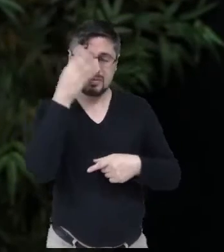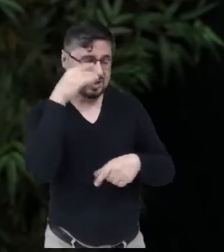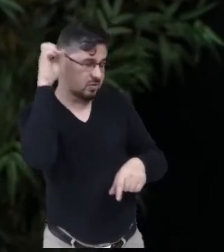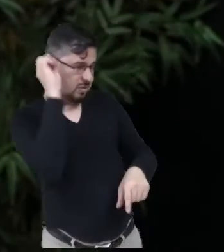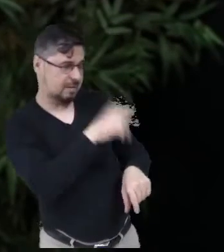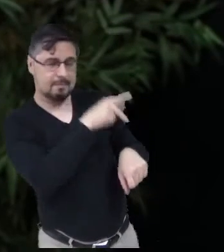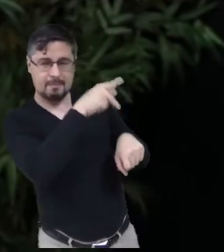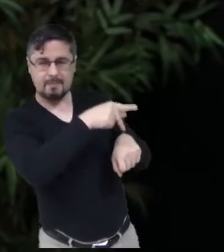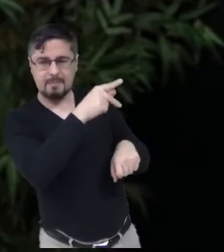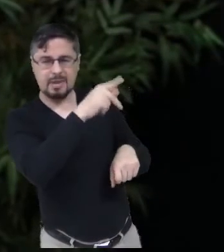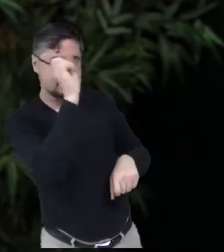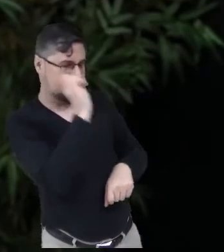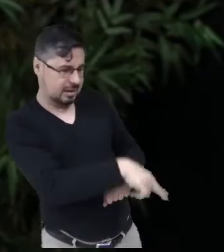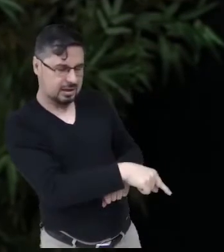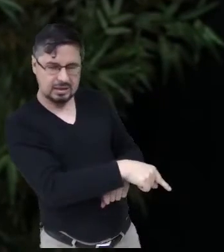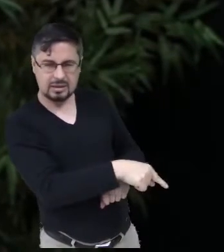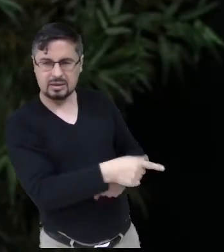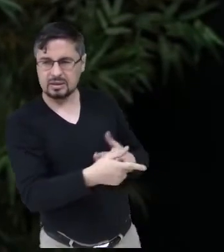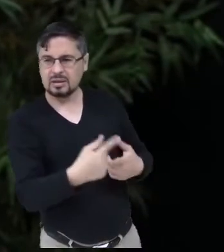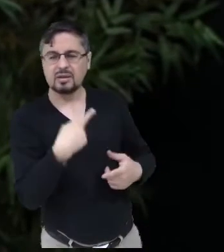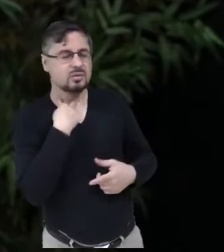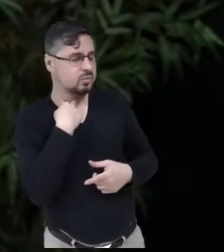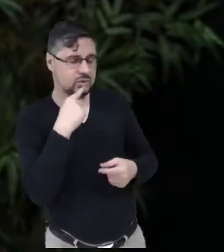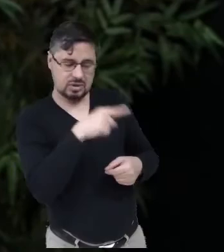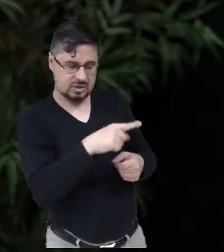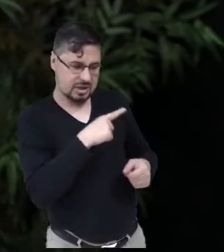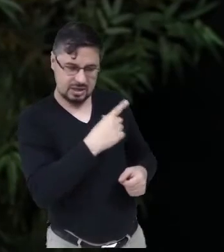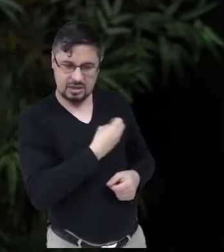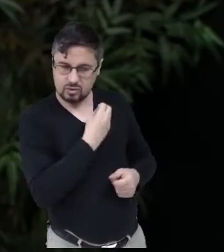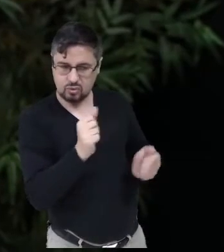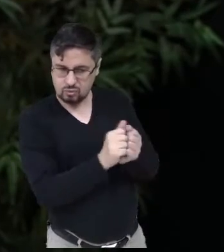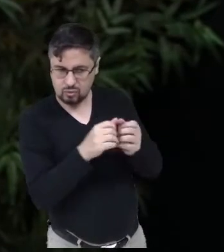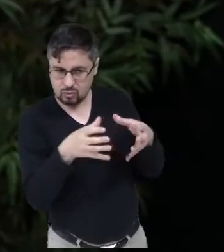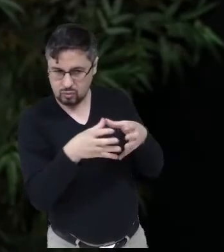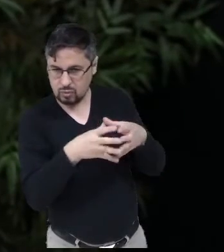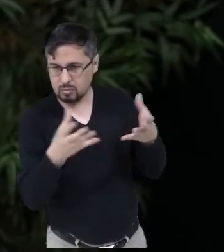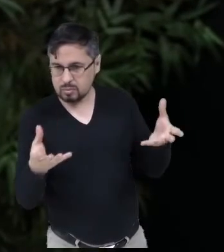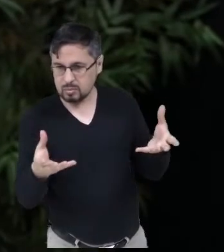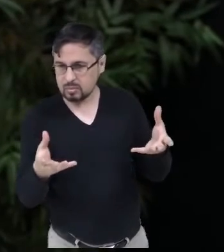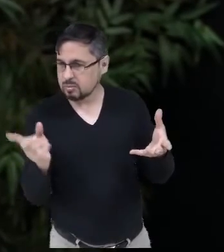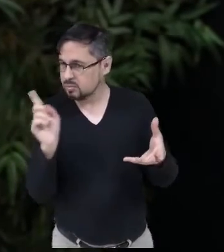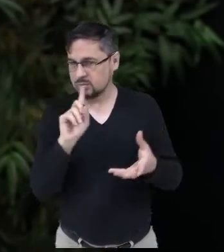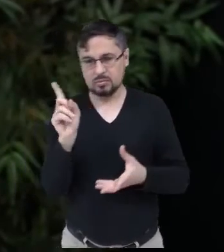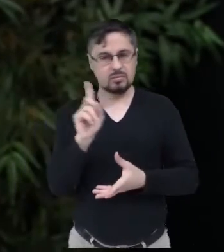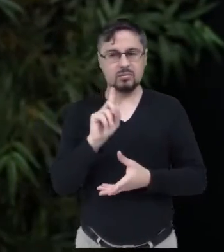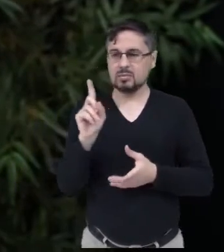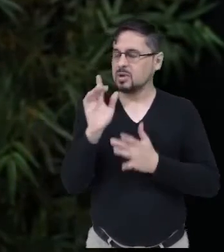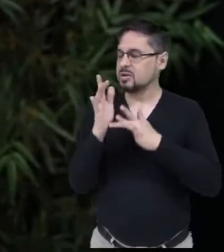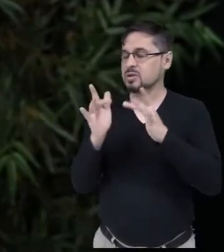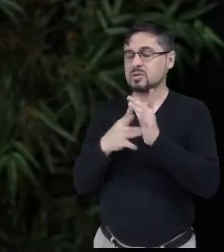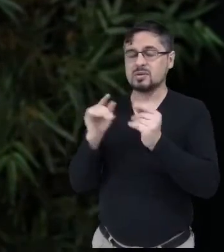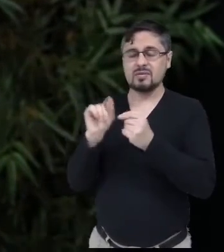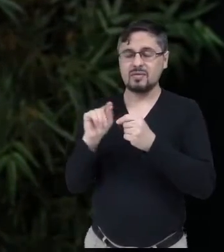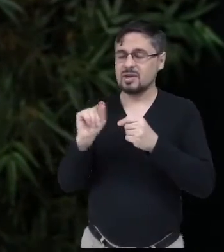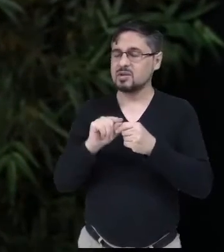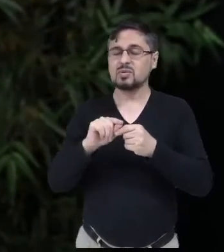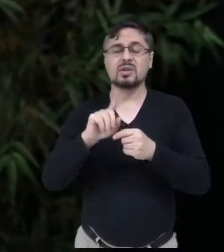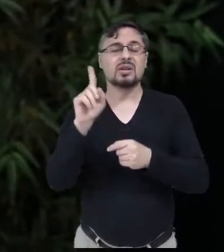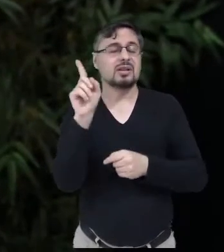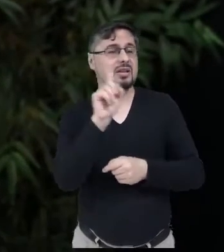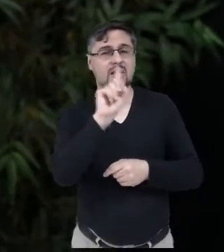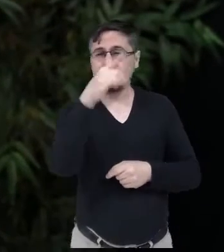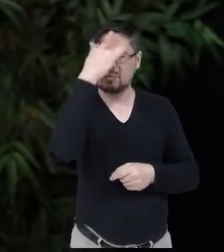esse homem que não poderia estar ali naquele local? Não. Jesus faz o impensável. Ele mostra